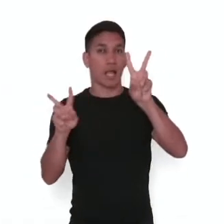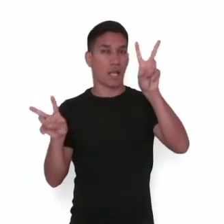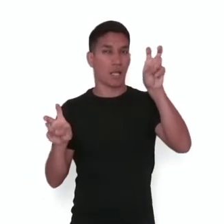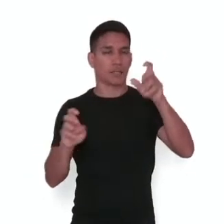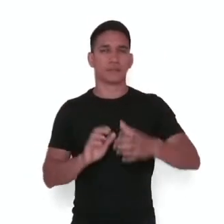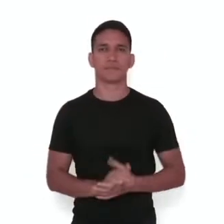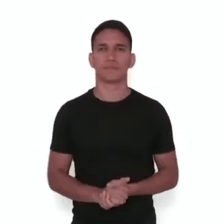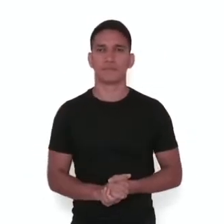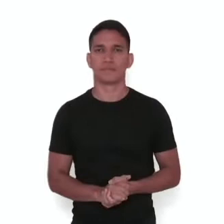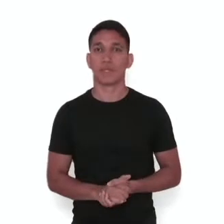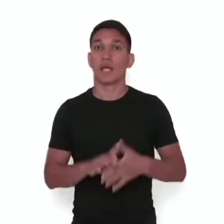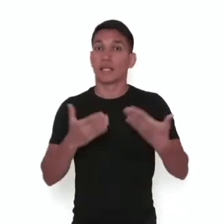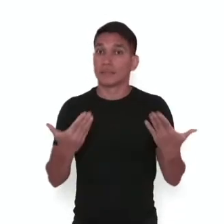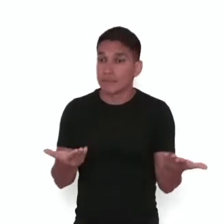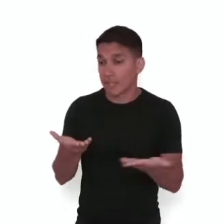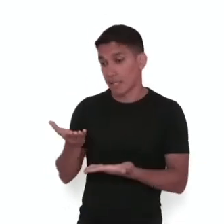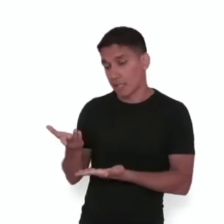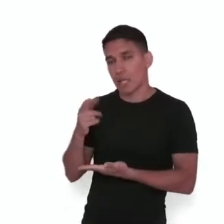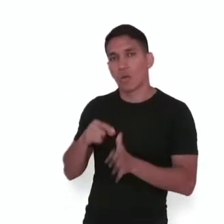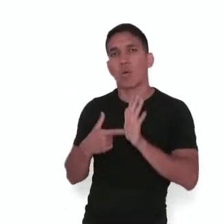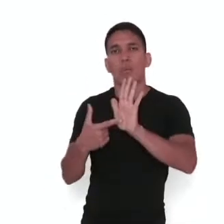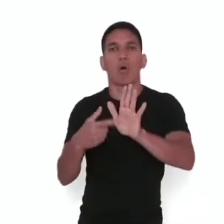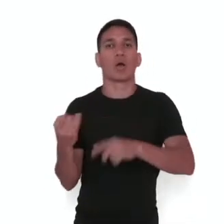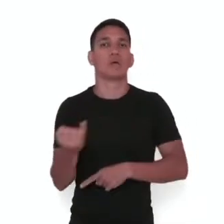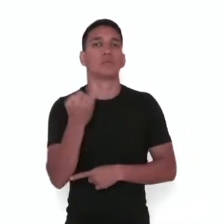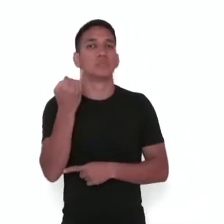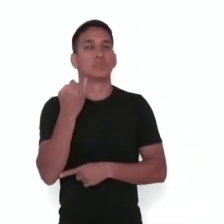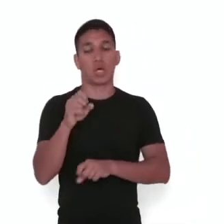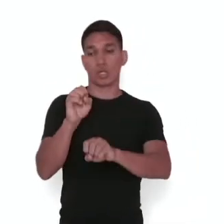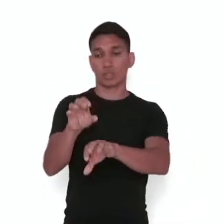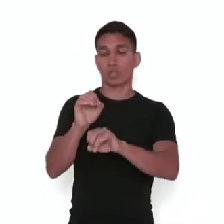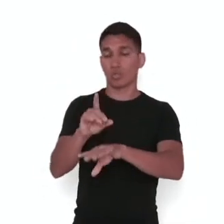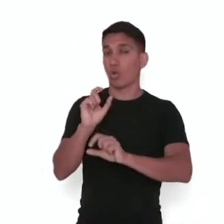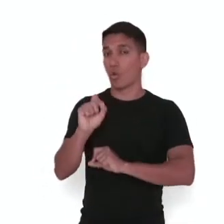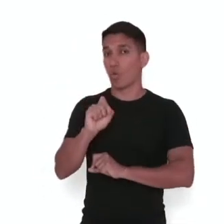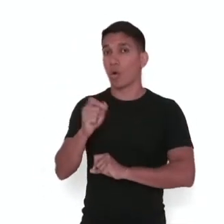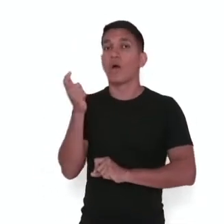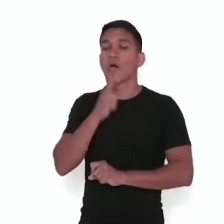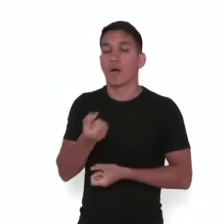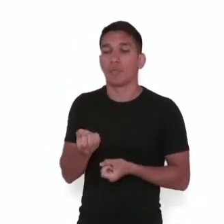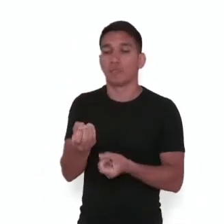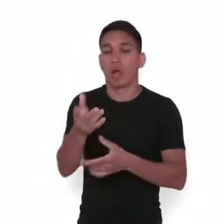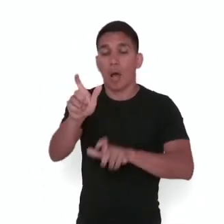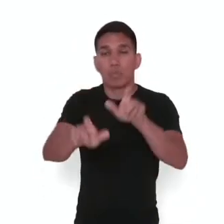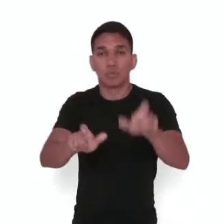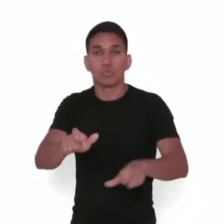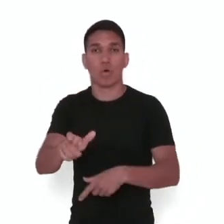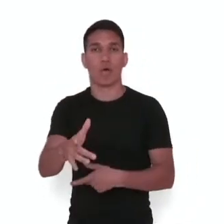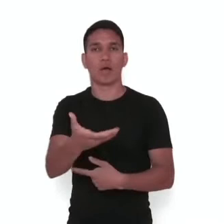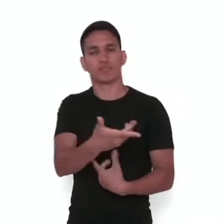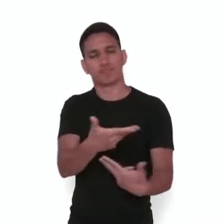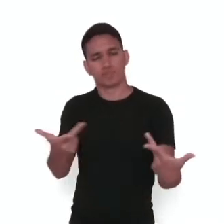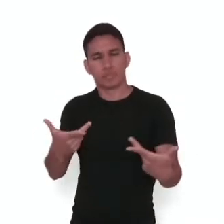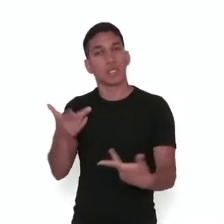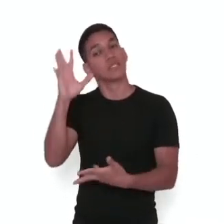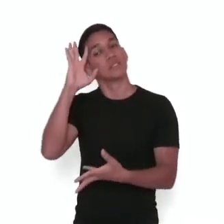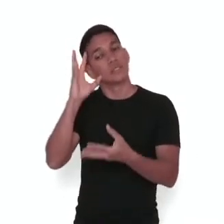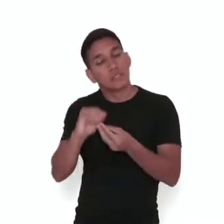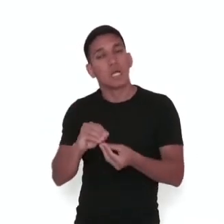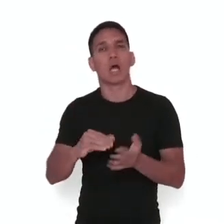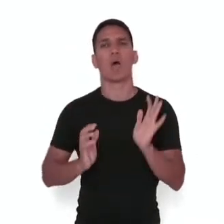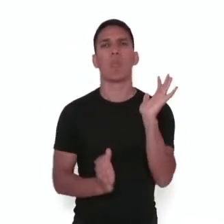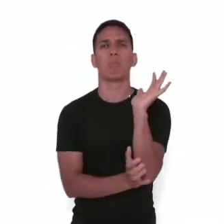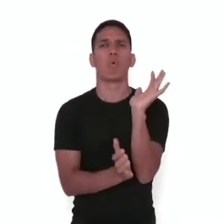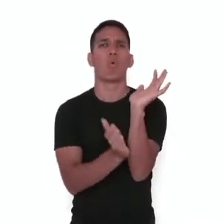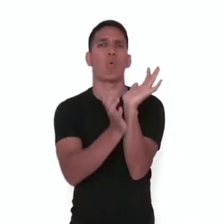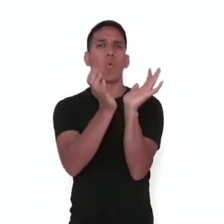aspas. Daí a importância de uma educação que subsidie o cidadão a entender a burocracia governamental